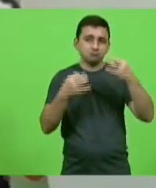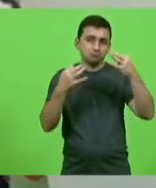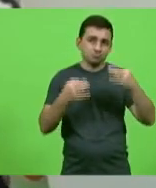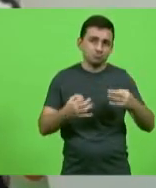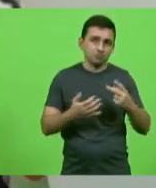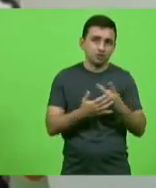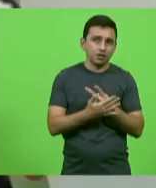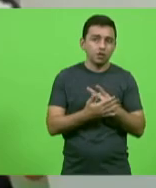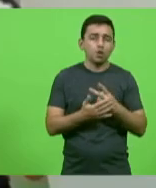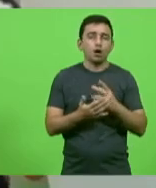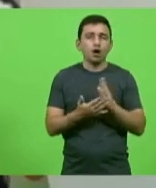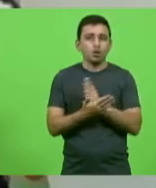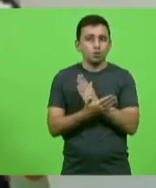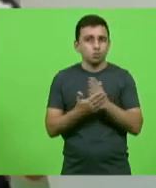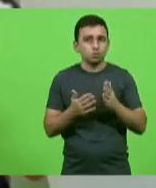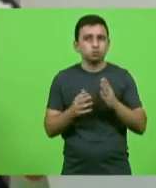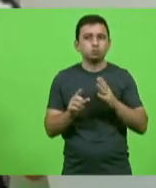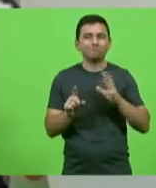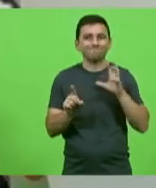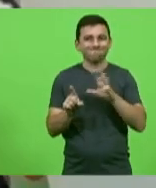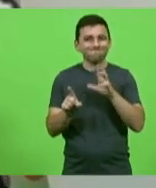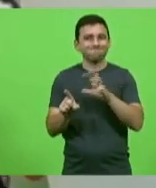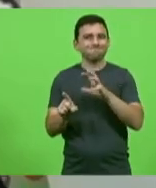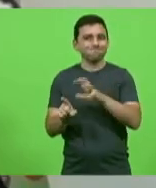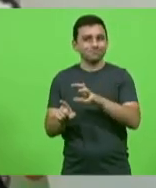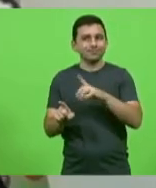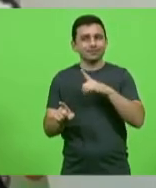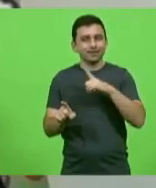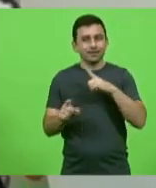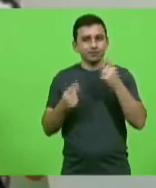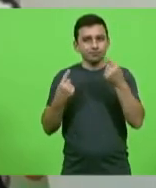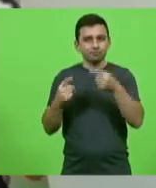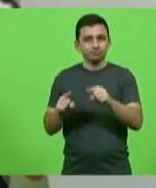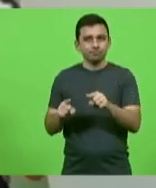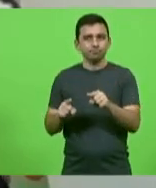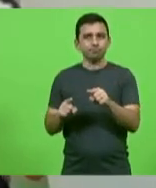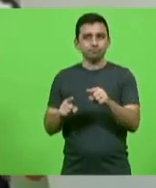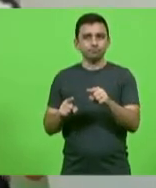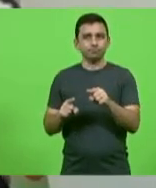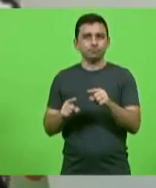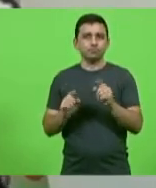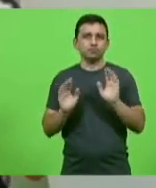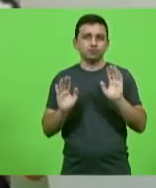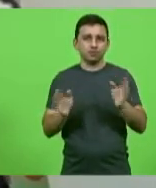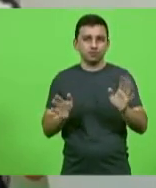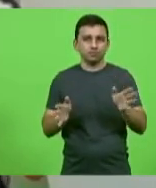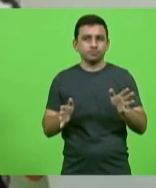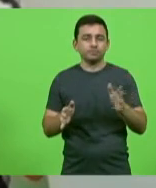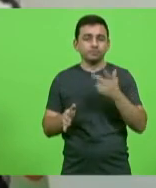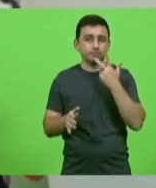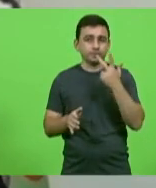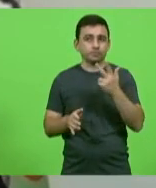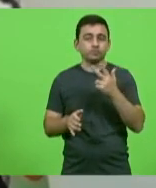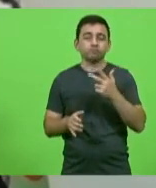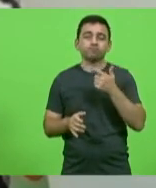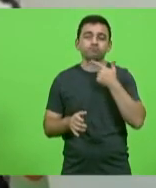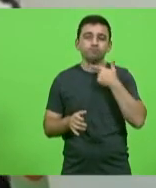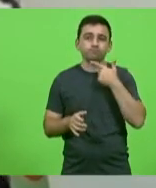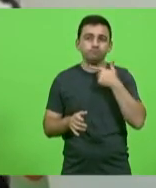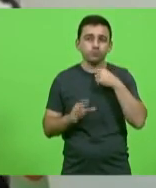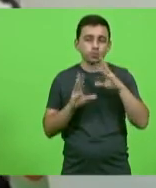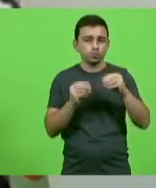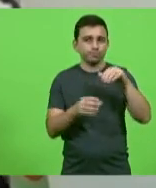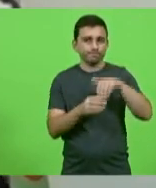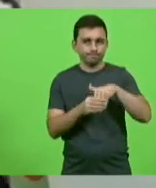desse sediciosas ou conspiratórias em atentado à vontade já manifestas nas ruas